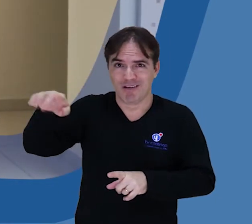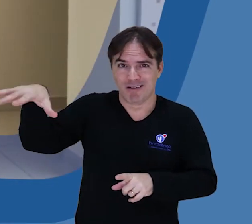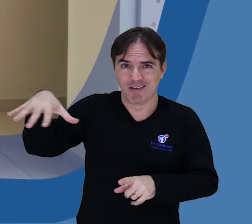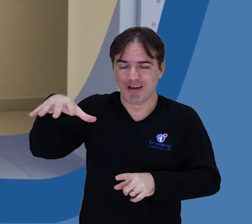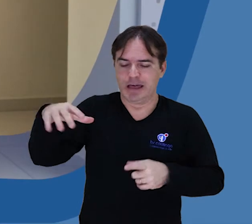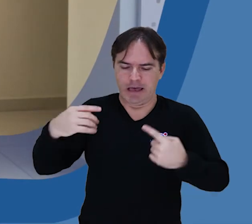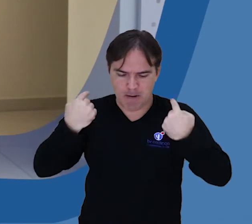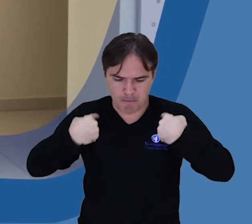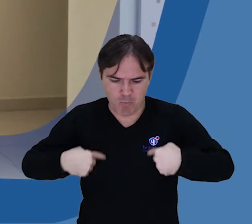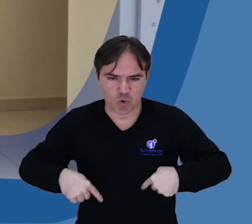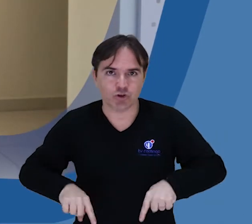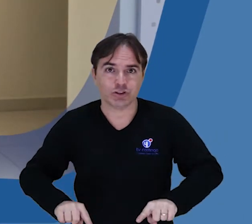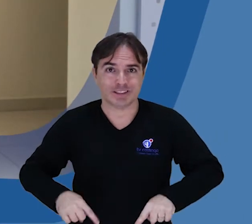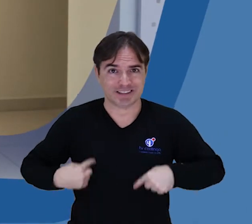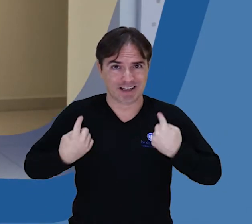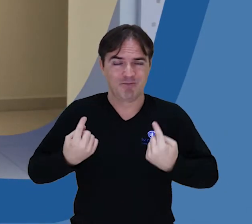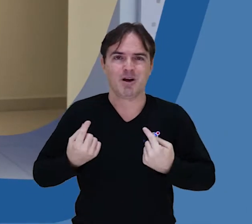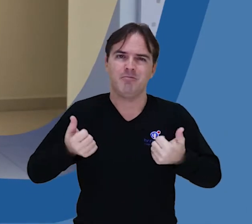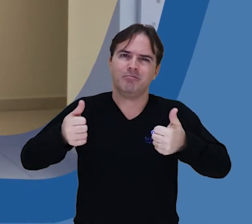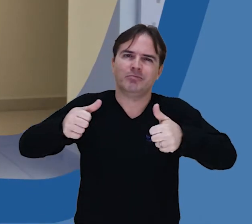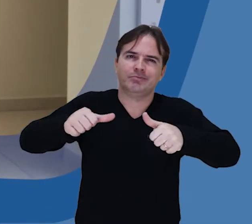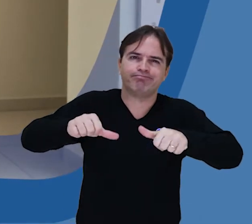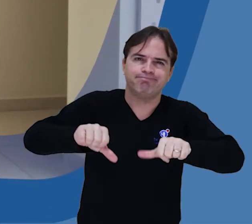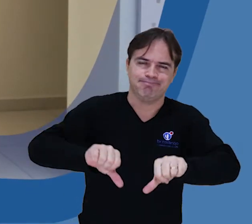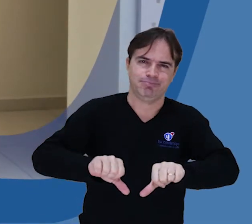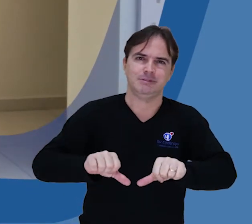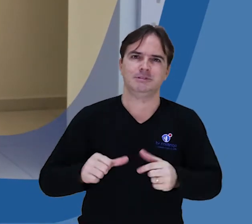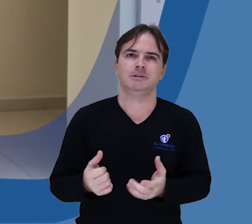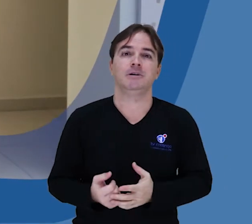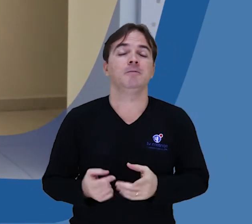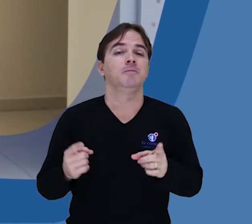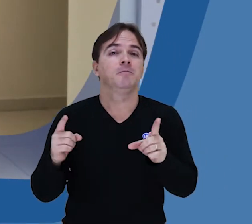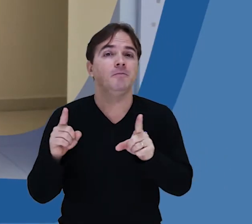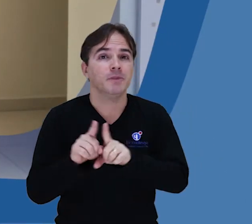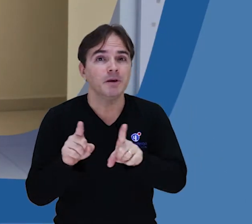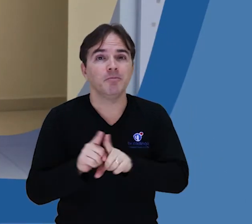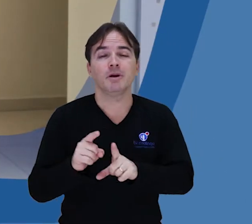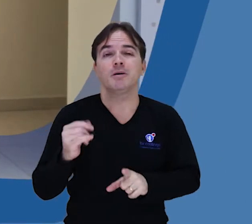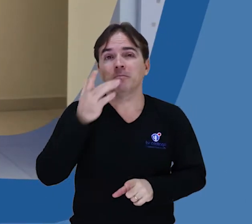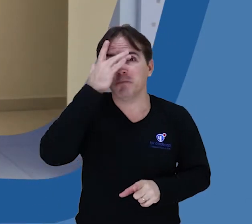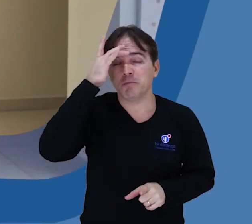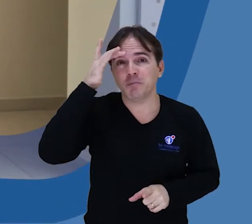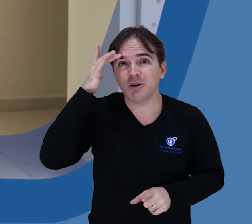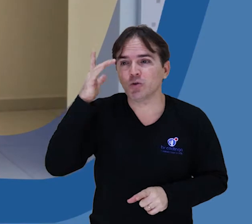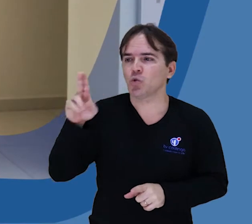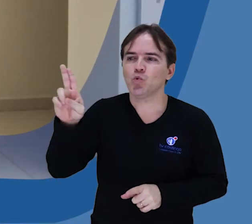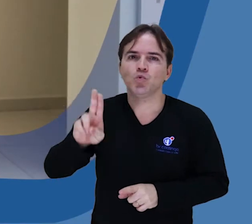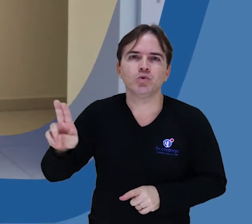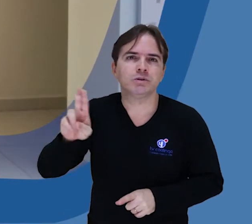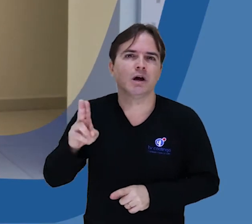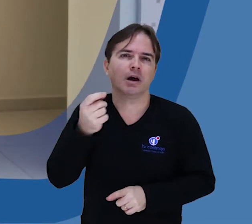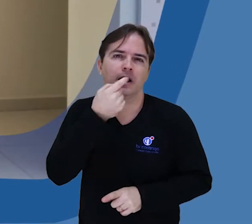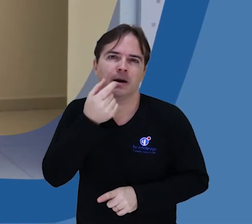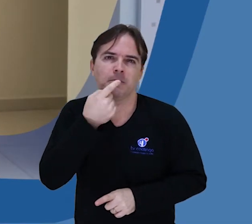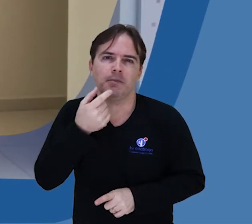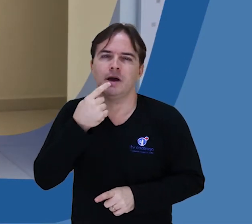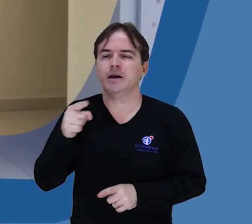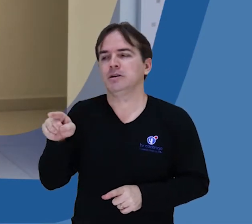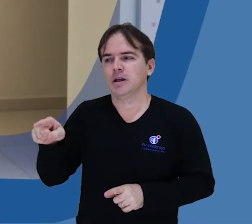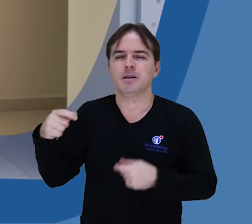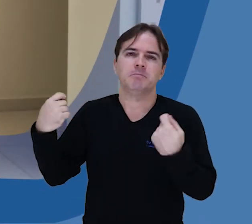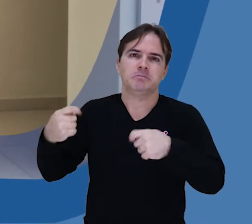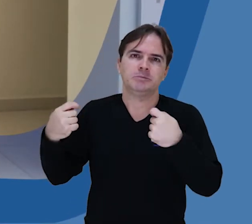tratamento para câncer ou em uso crônico de medicamentos que reduzem a